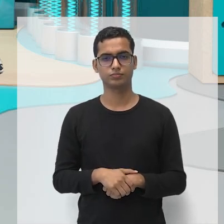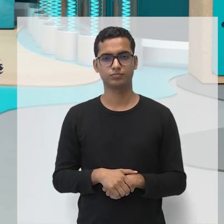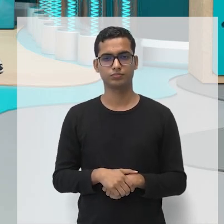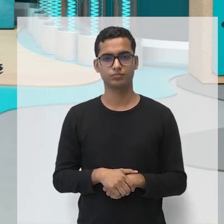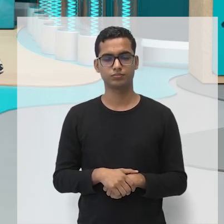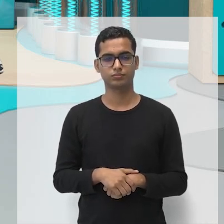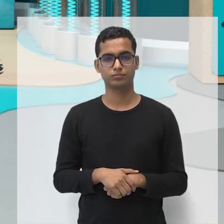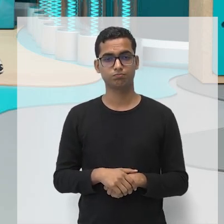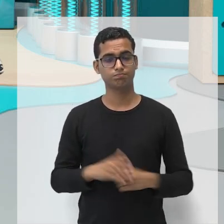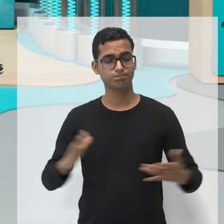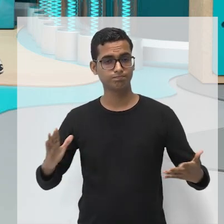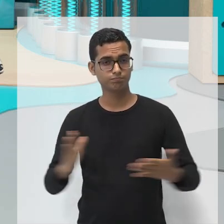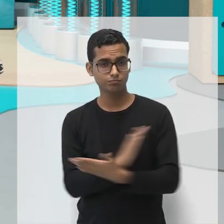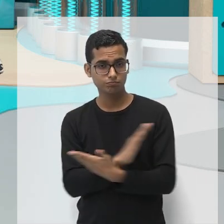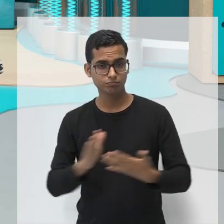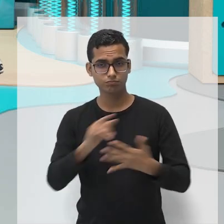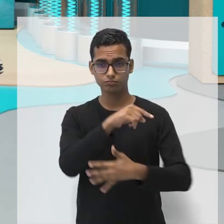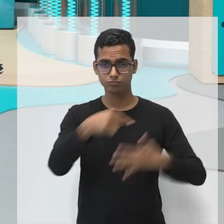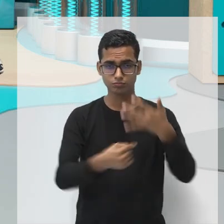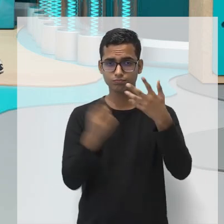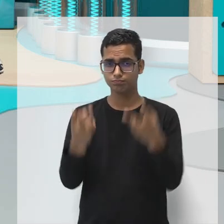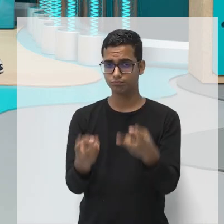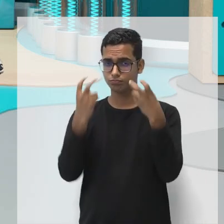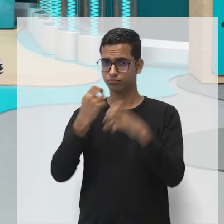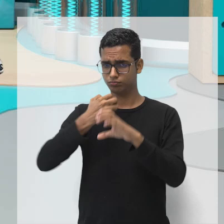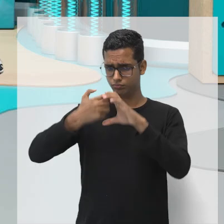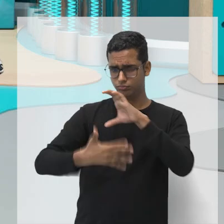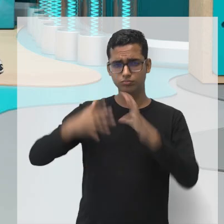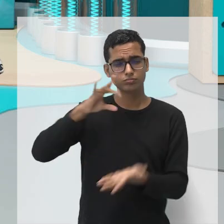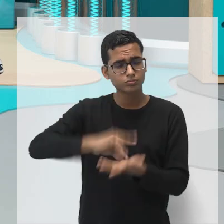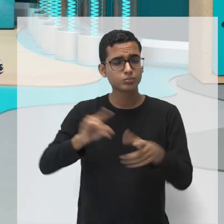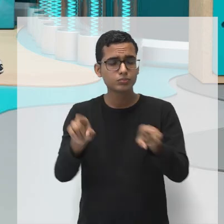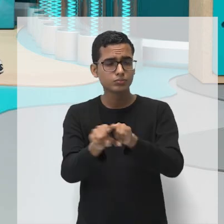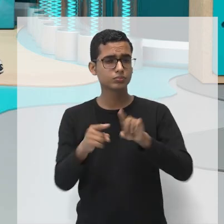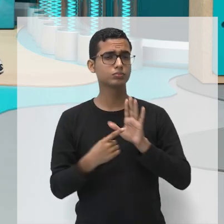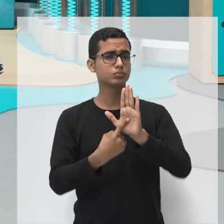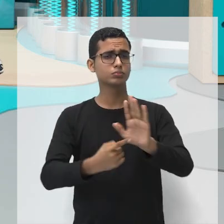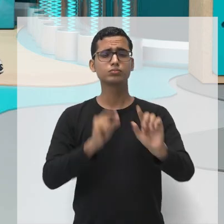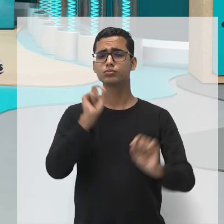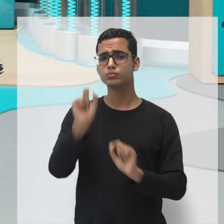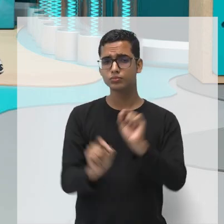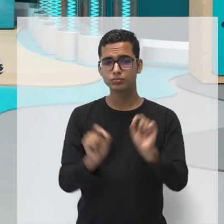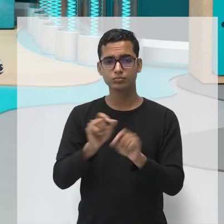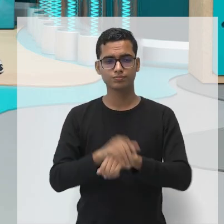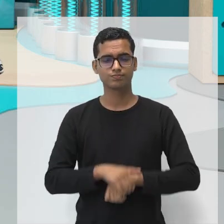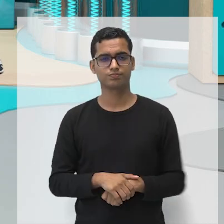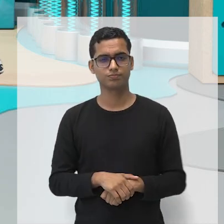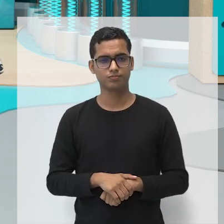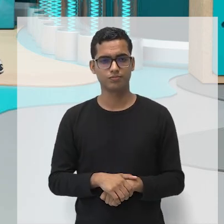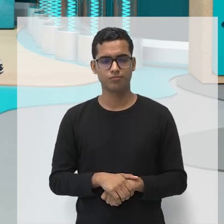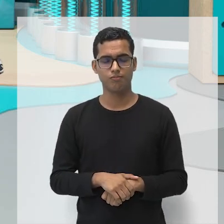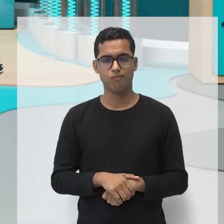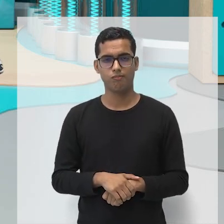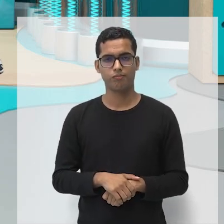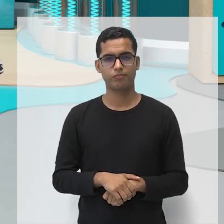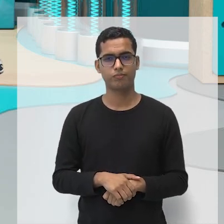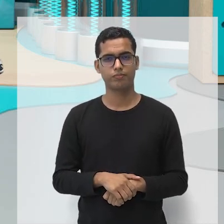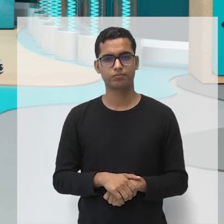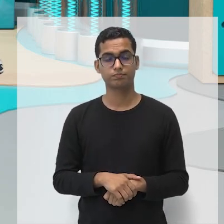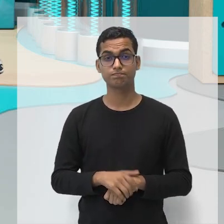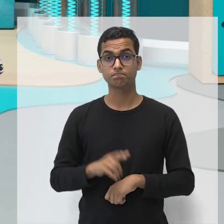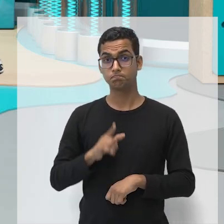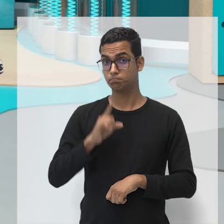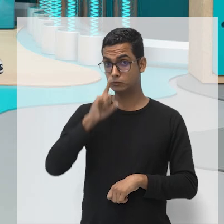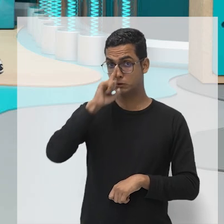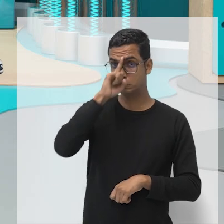talvez nessa categoria a gente vai perceber essa característica, elas apresentam muito risco à vida,